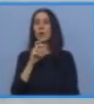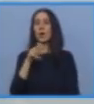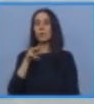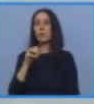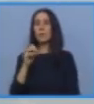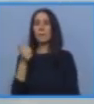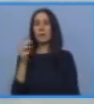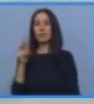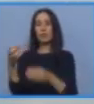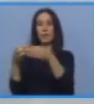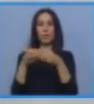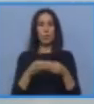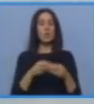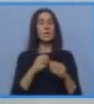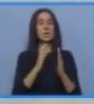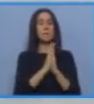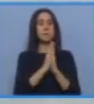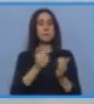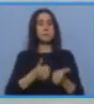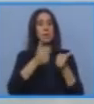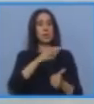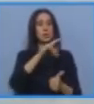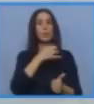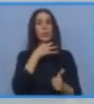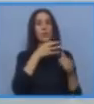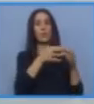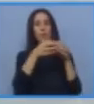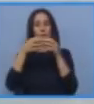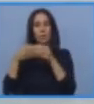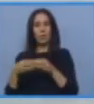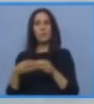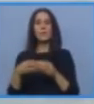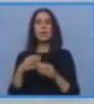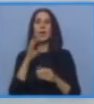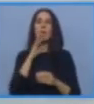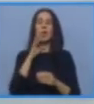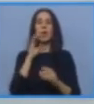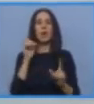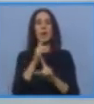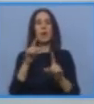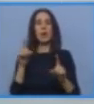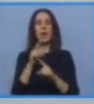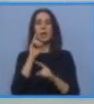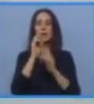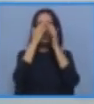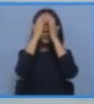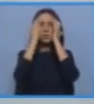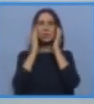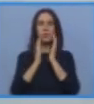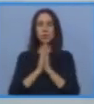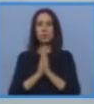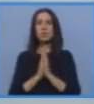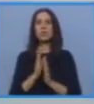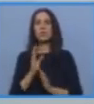coro da Catedral de Lisboa foi cantar canções, cânticos de Nossa Senhora, marianos, mas foi